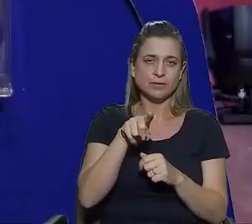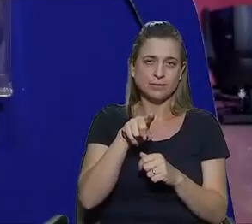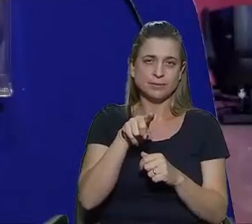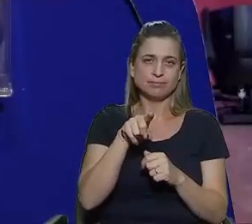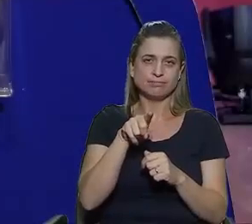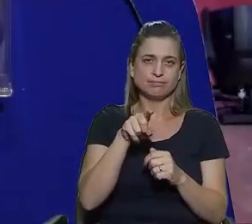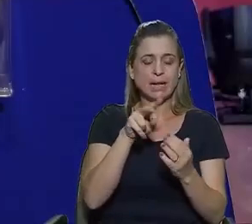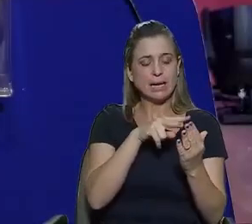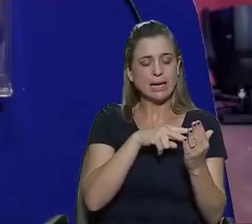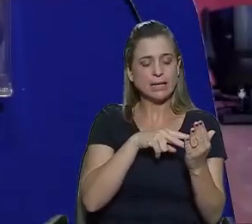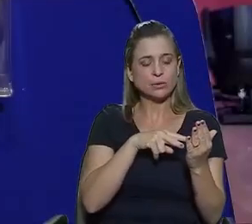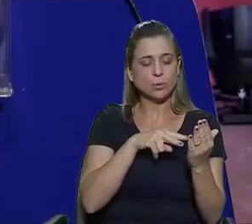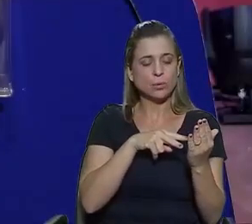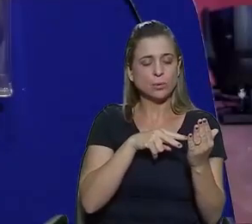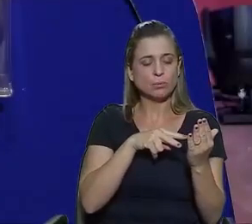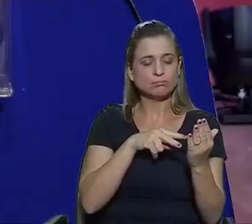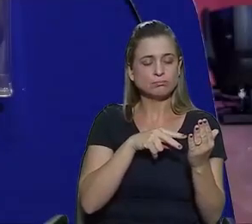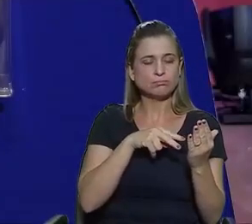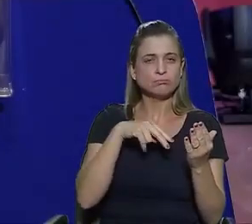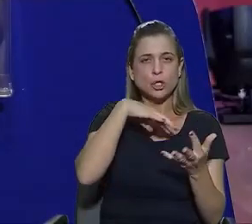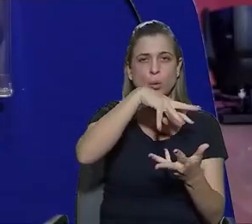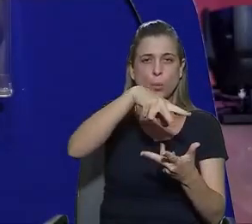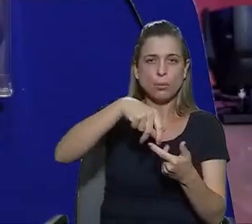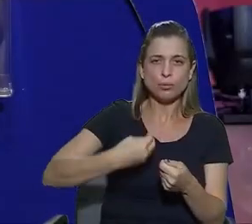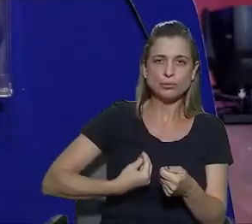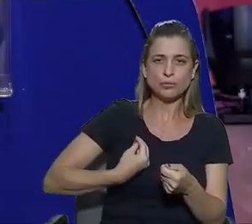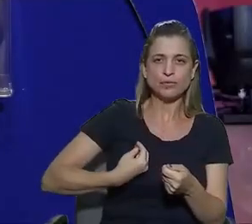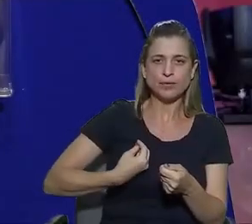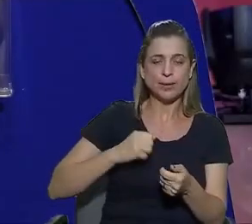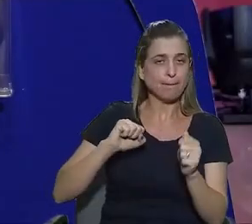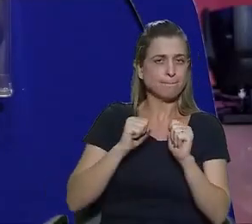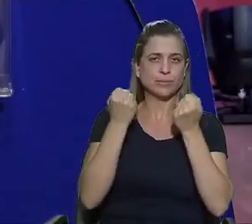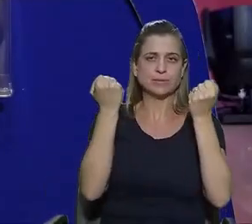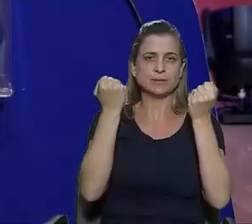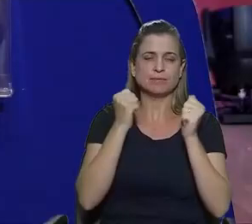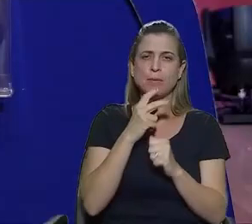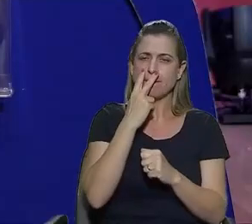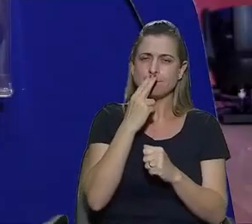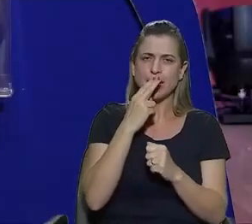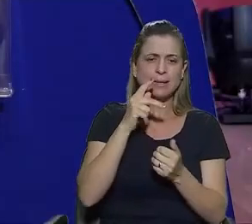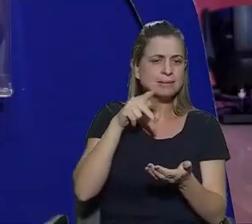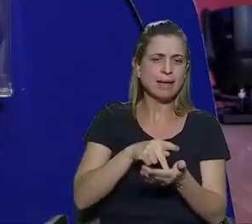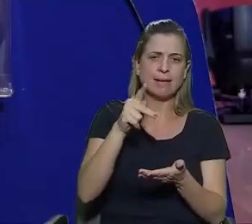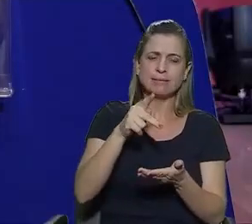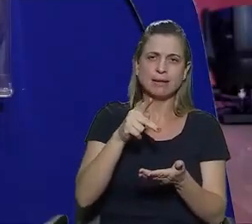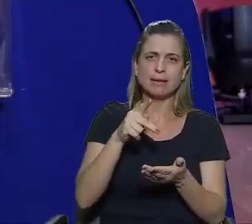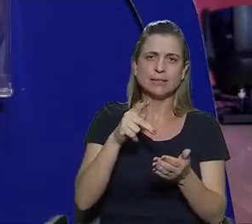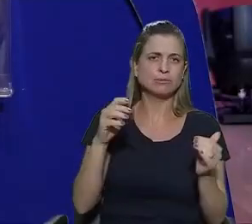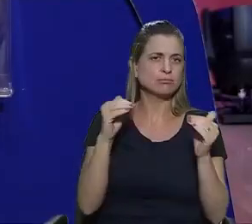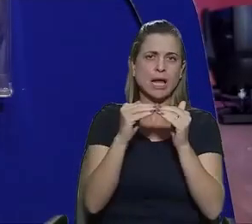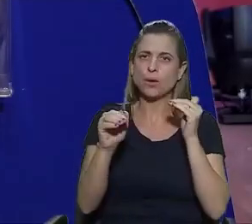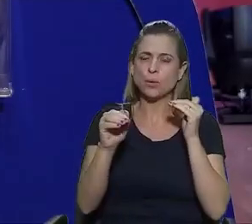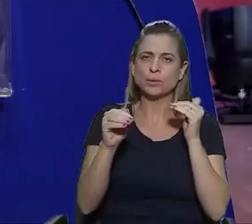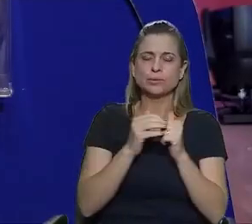é impossível. A impressão é que estamos em constante desacordo com a realidade. o que, de certo modo, ocasionou uma espécie